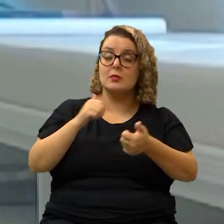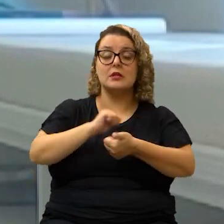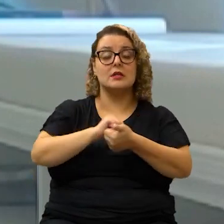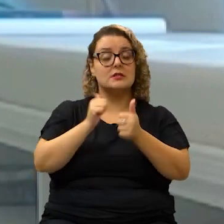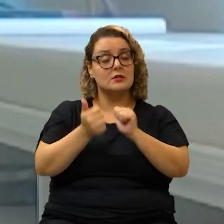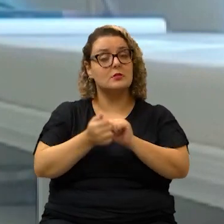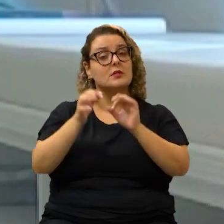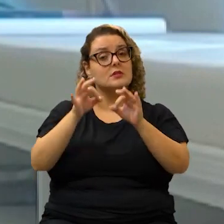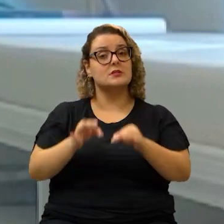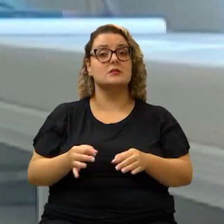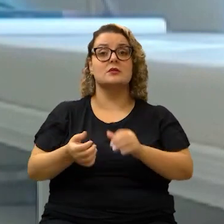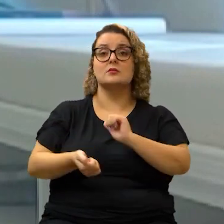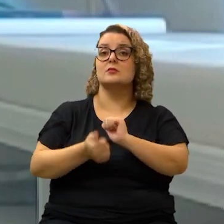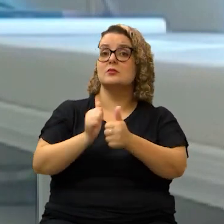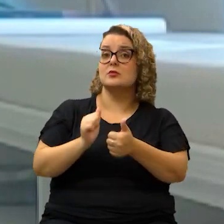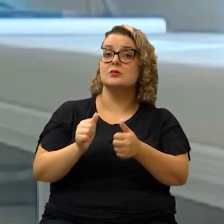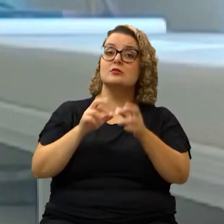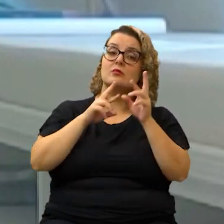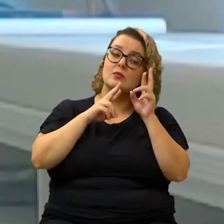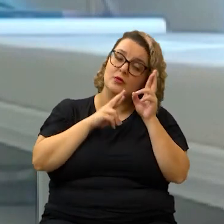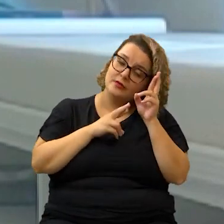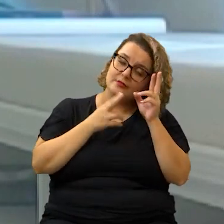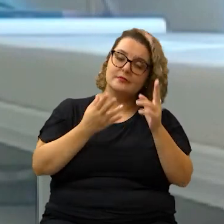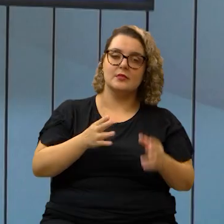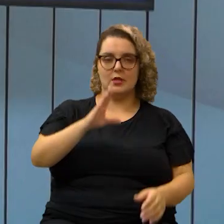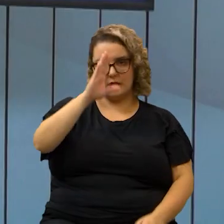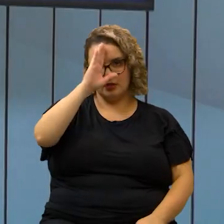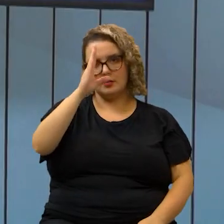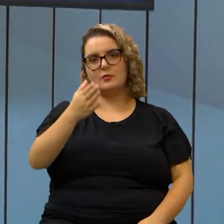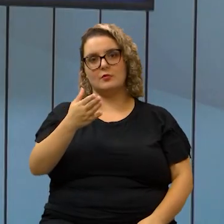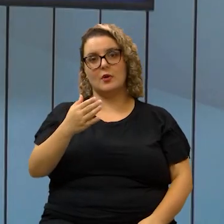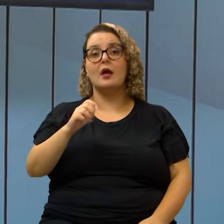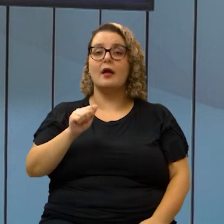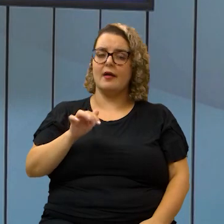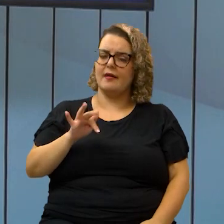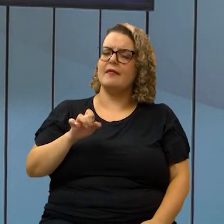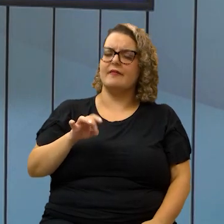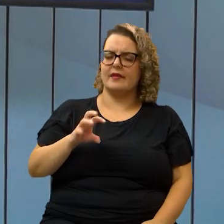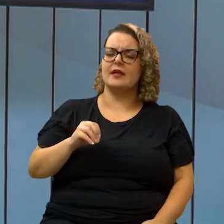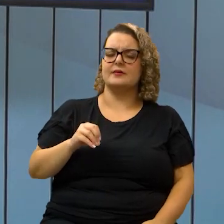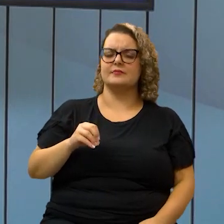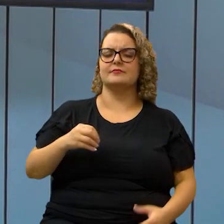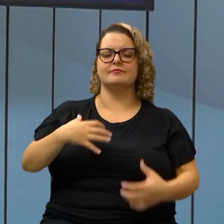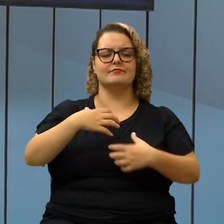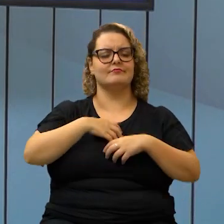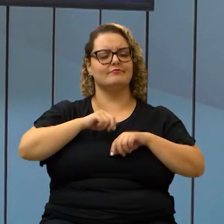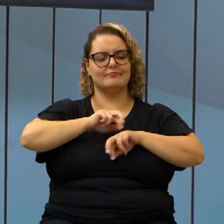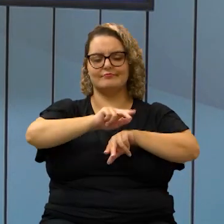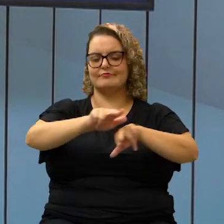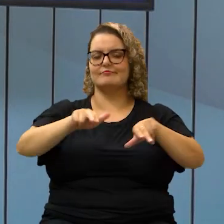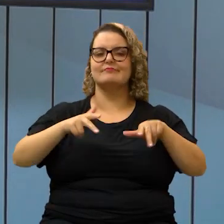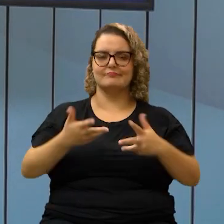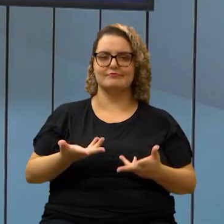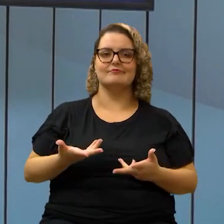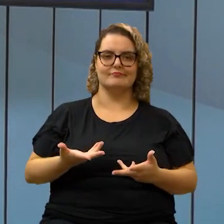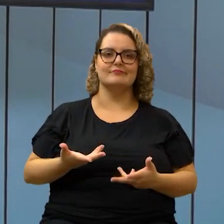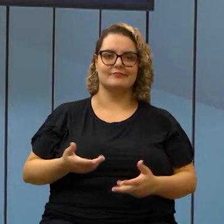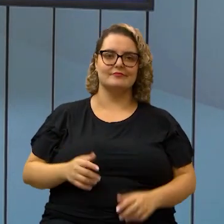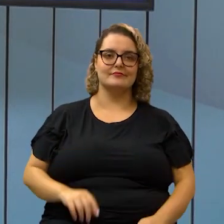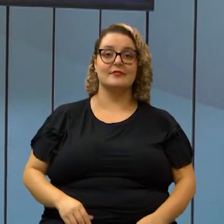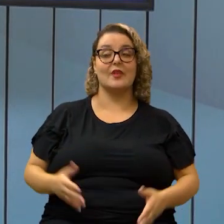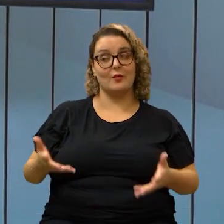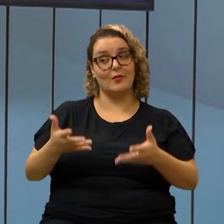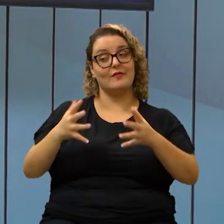Afeto move tudo para frente. Exatamente, doutora. E até mesmo depois que a criança nasce, né, tá aí